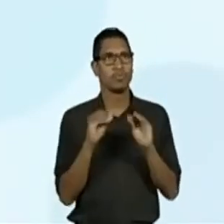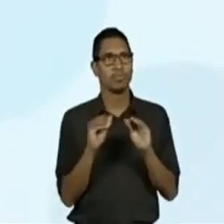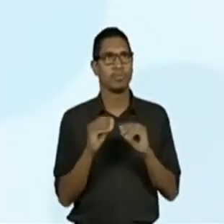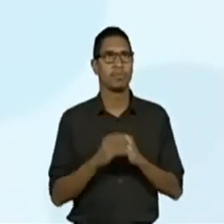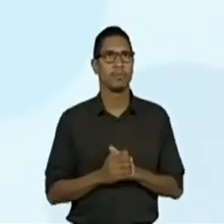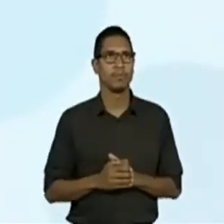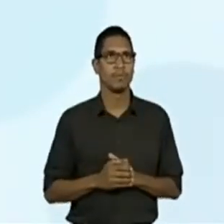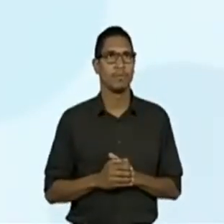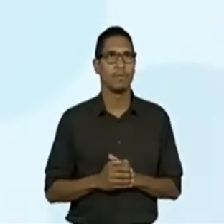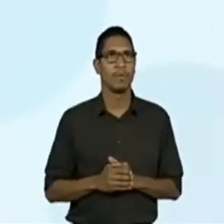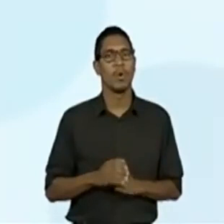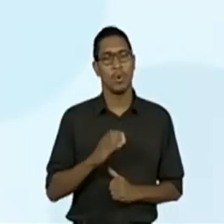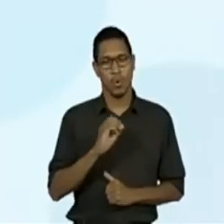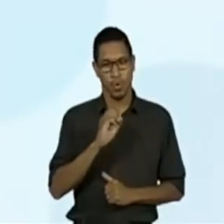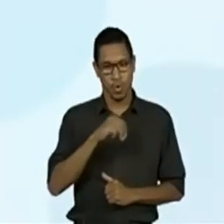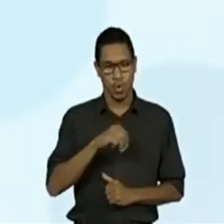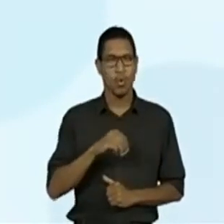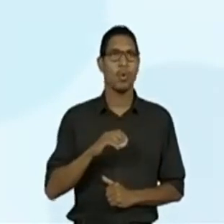o